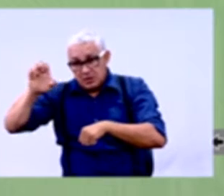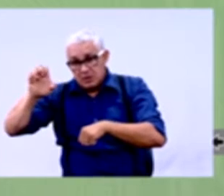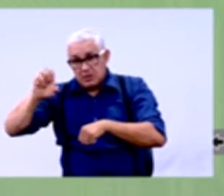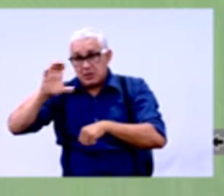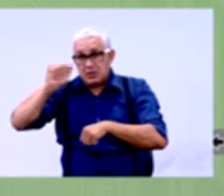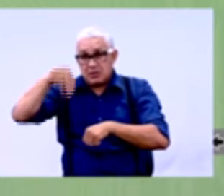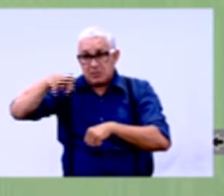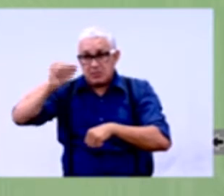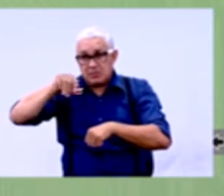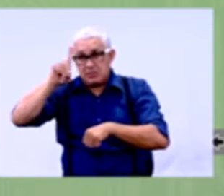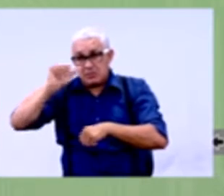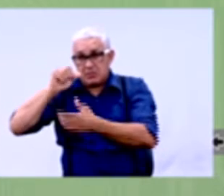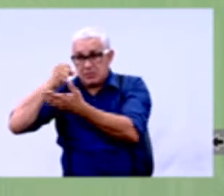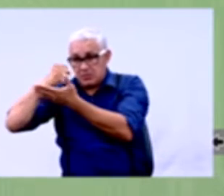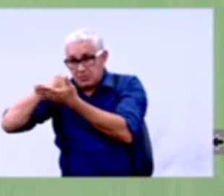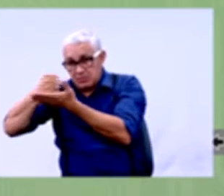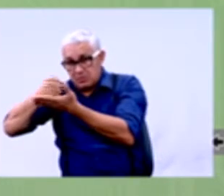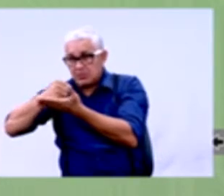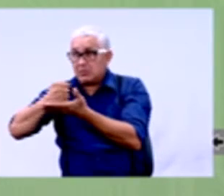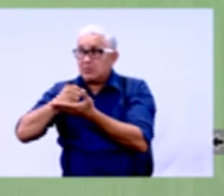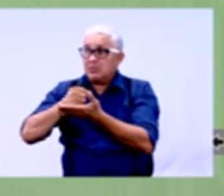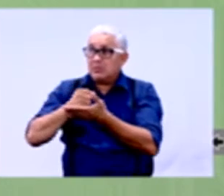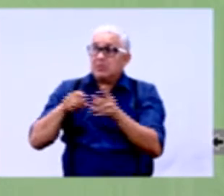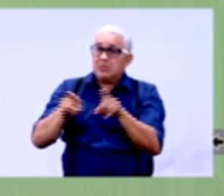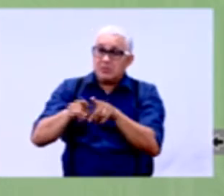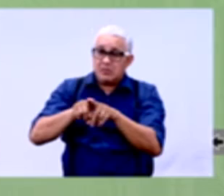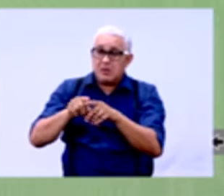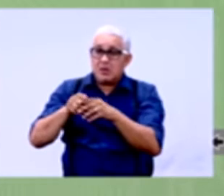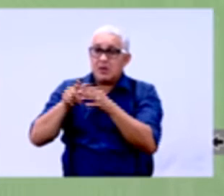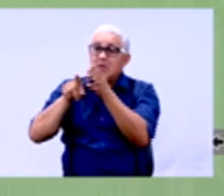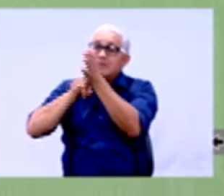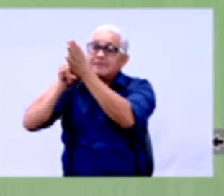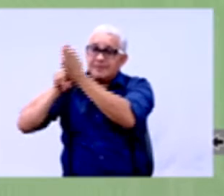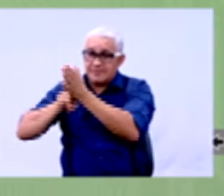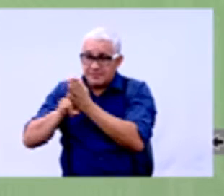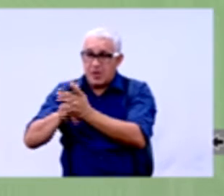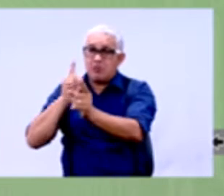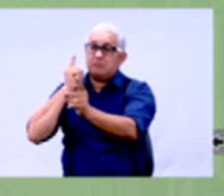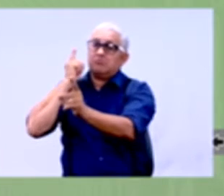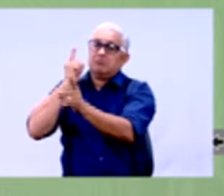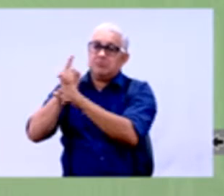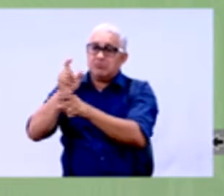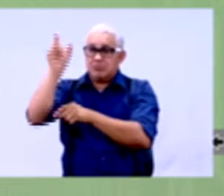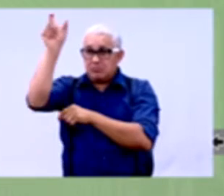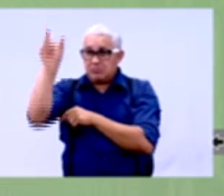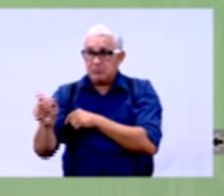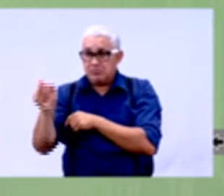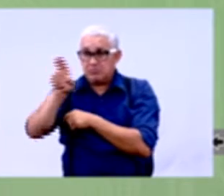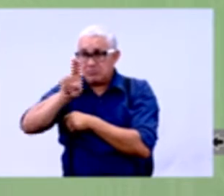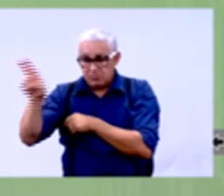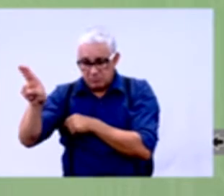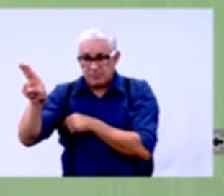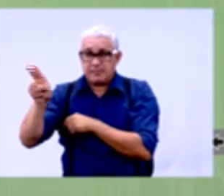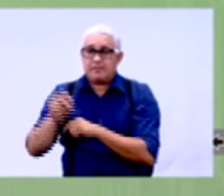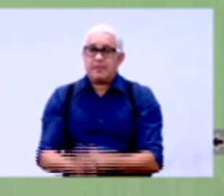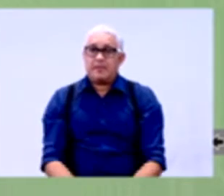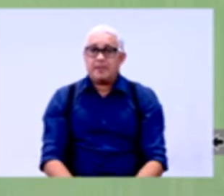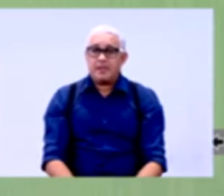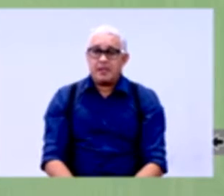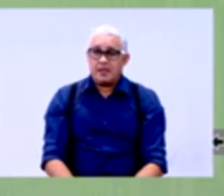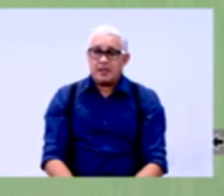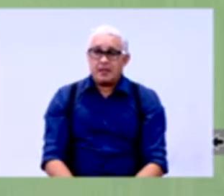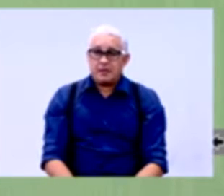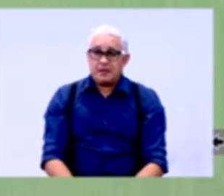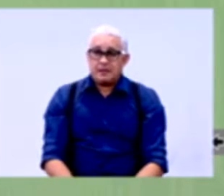camada controller, que vai localizar o cliente de acordo com o nome dele. Então,